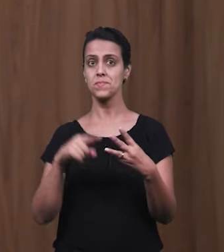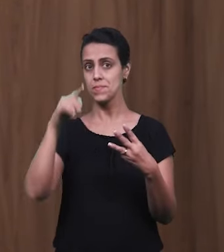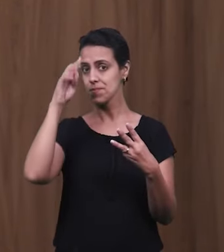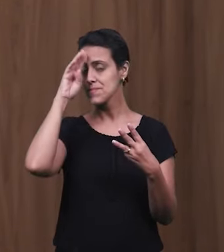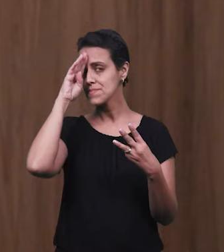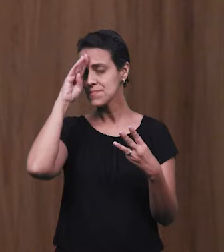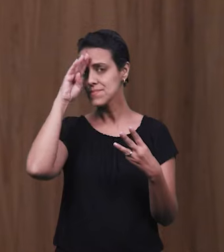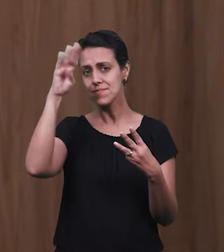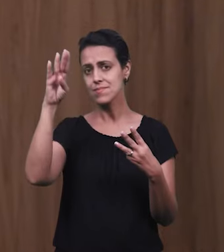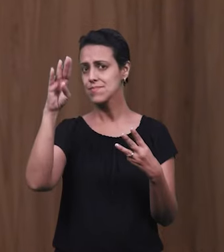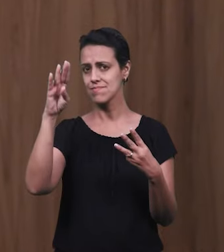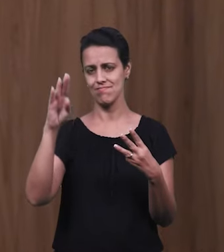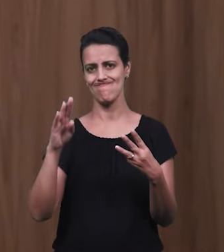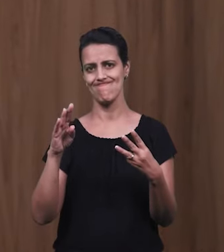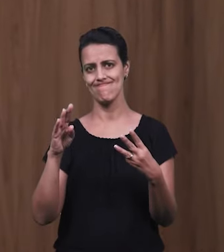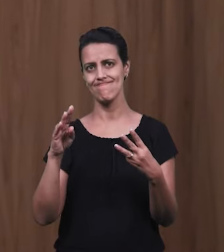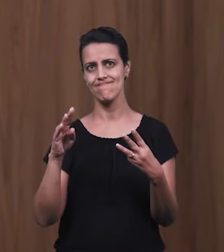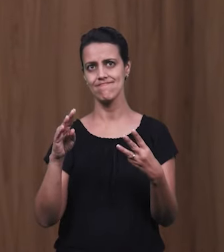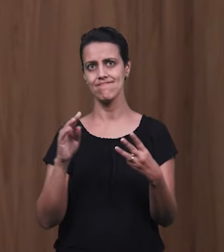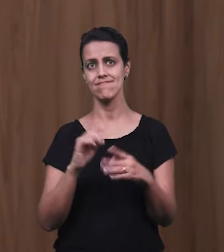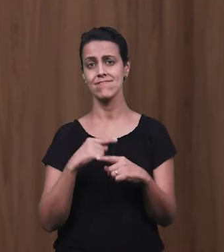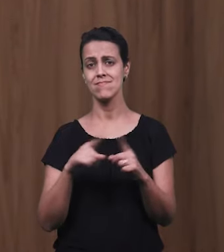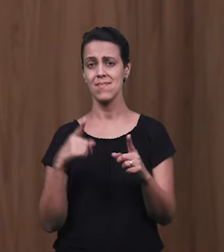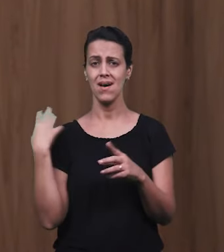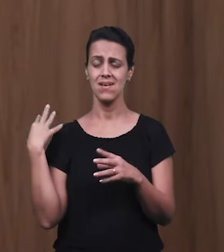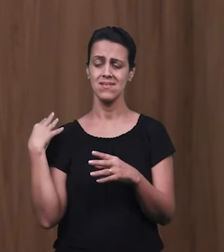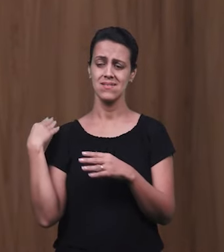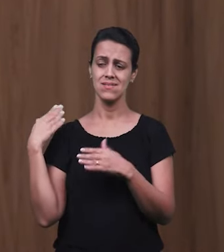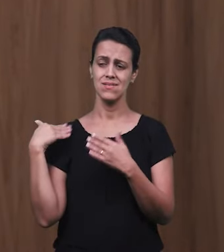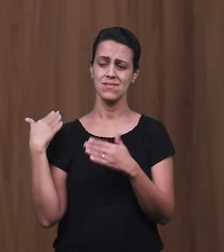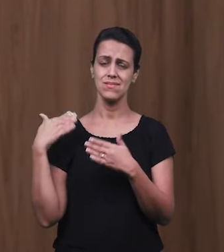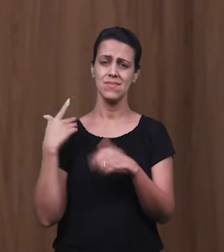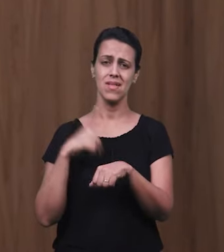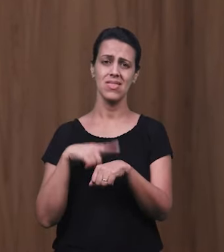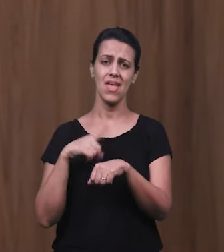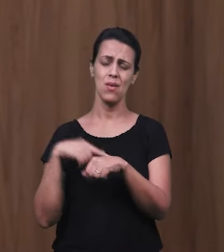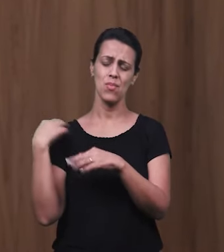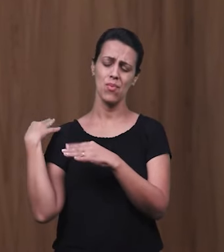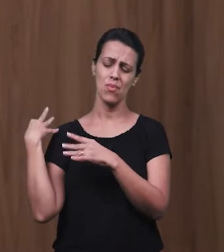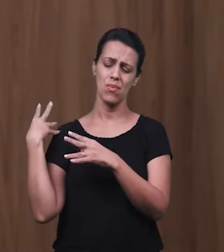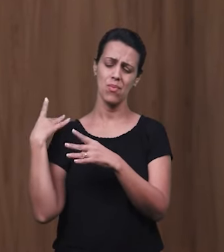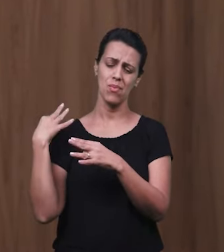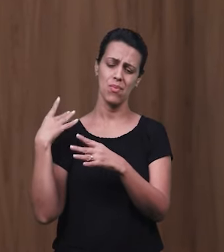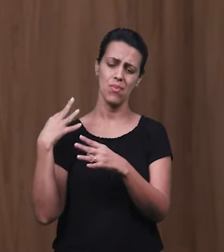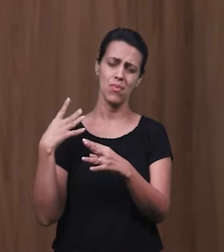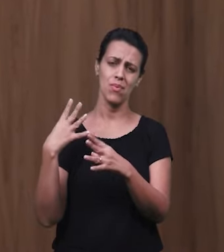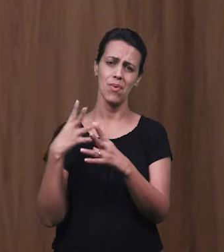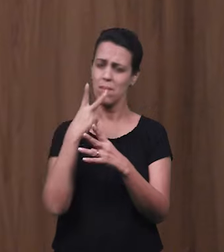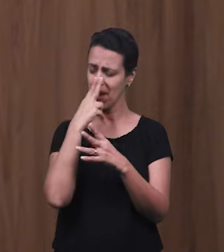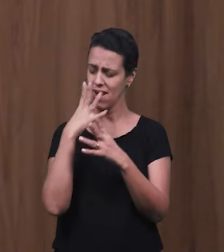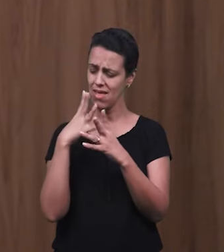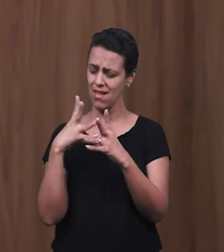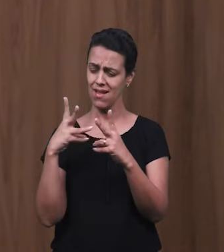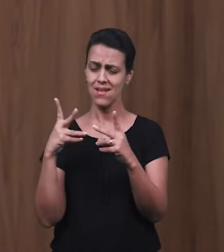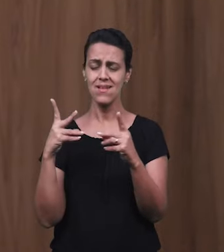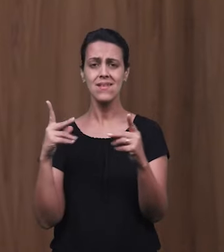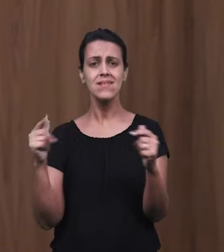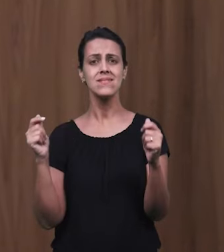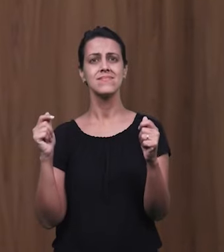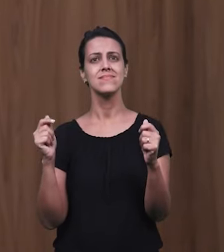fundamentais, que se perderam no decorrer do tempo da história e que sempre